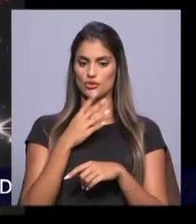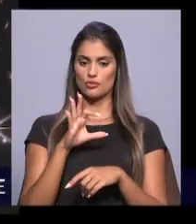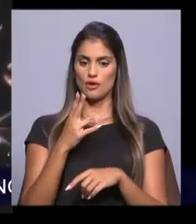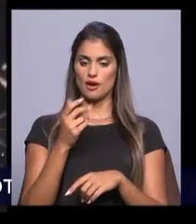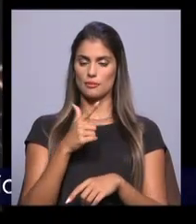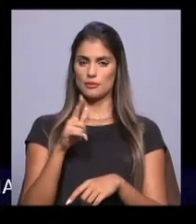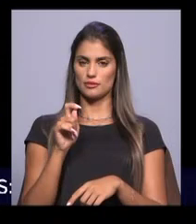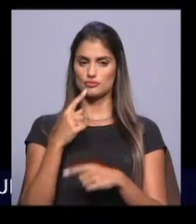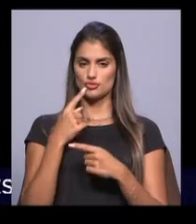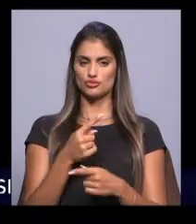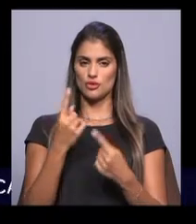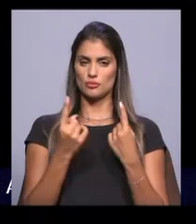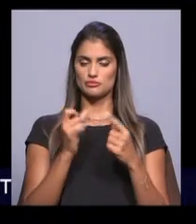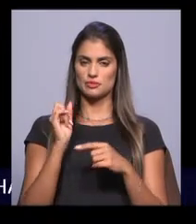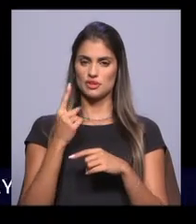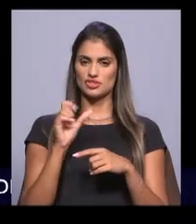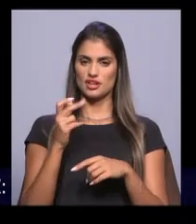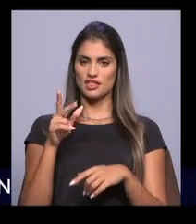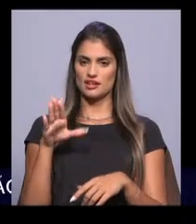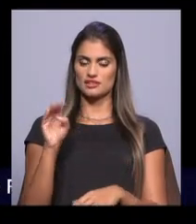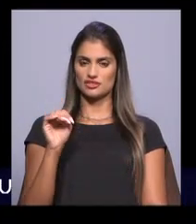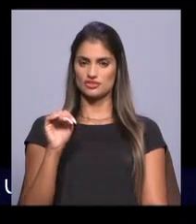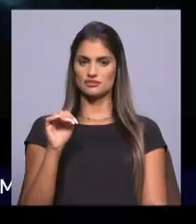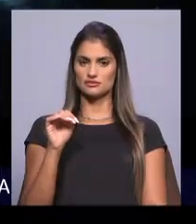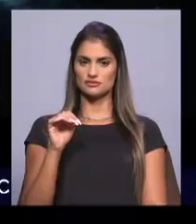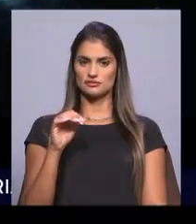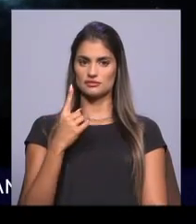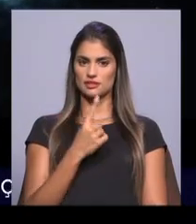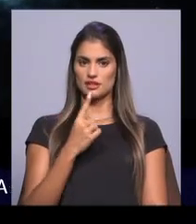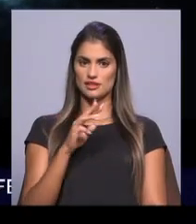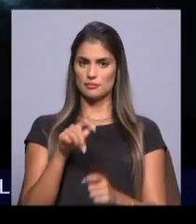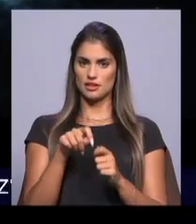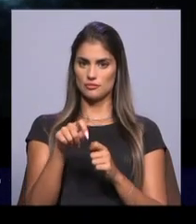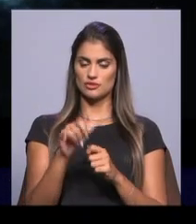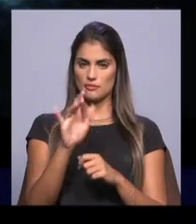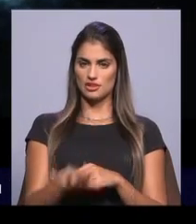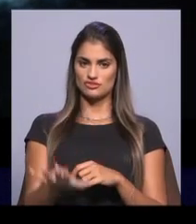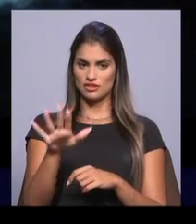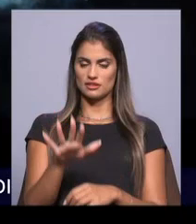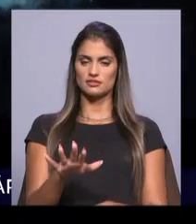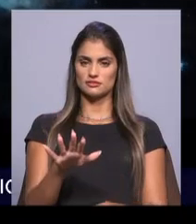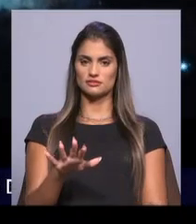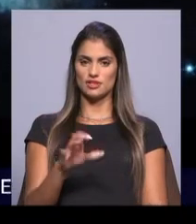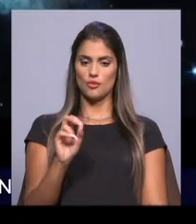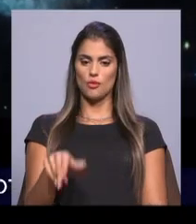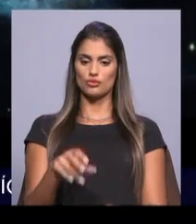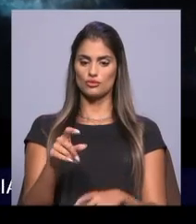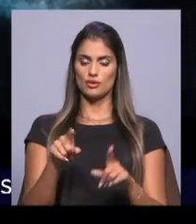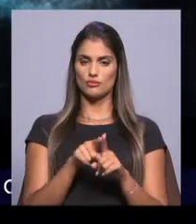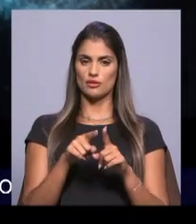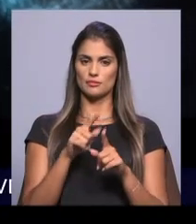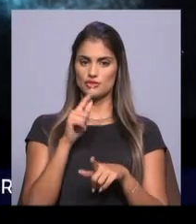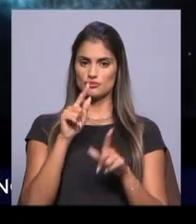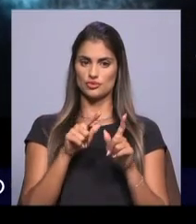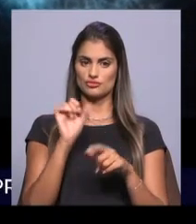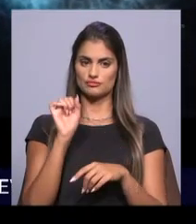mostrou-nos algumas das primeiras galáxias do universo. Cada milímetro desta imagem, Cristiana, é ouro para os astrónomos.